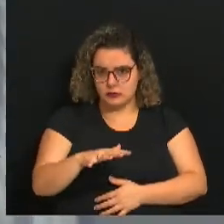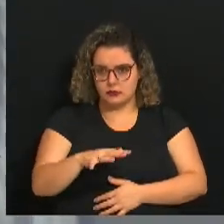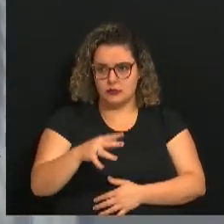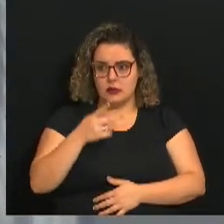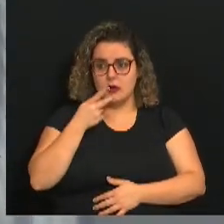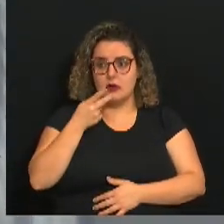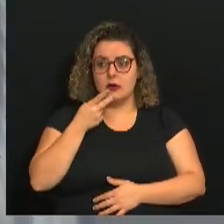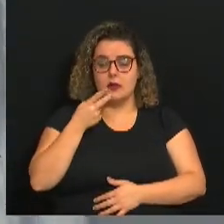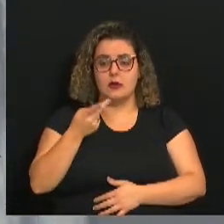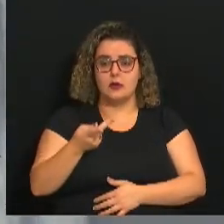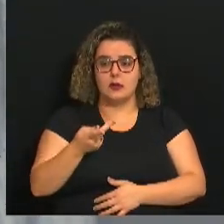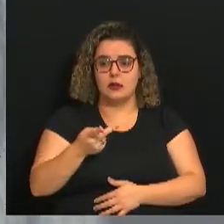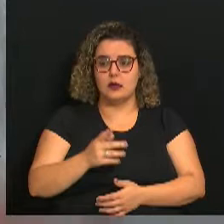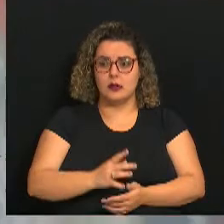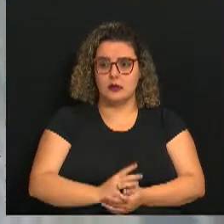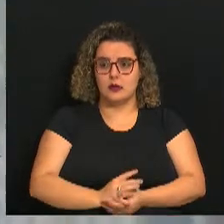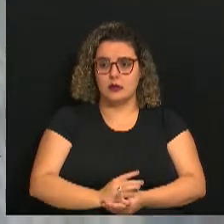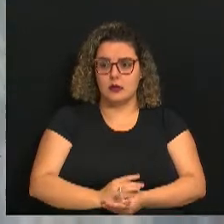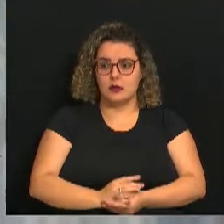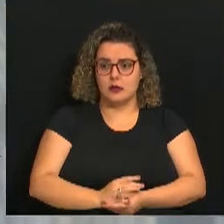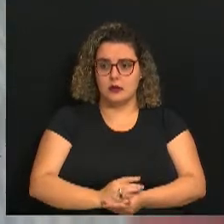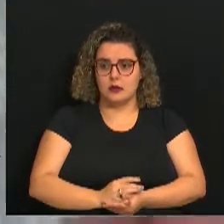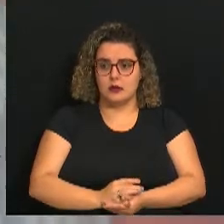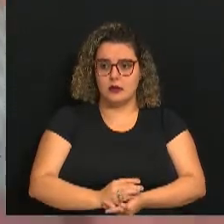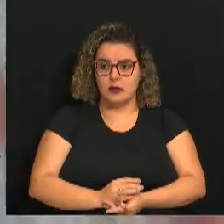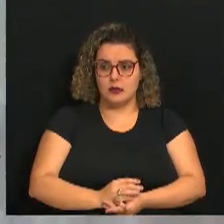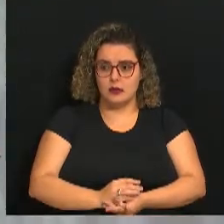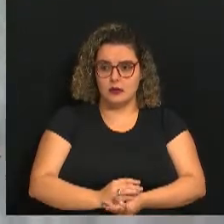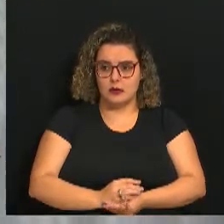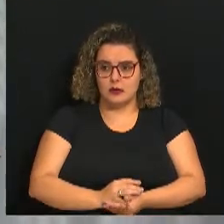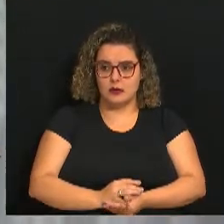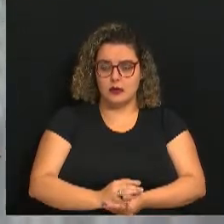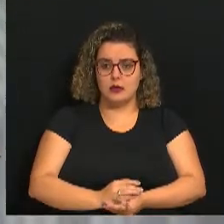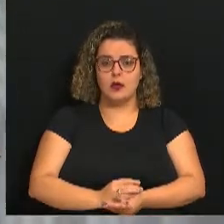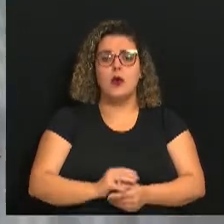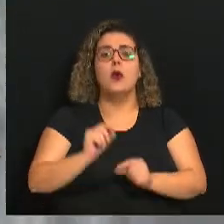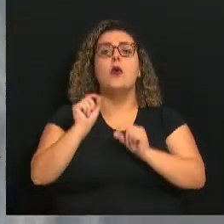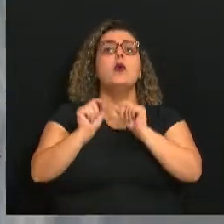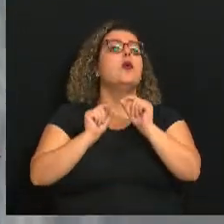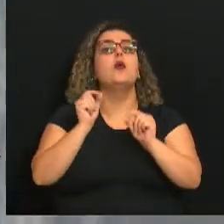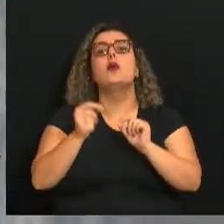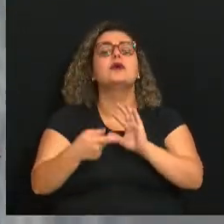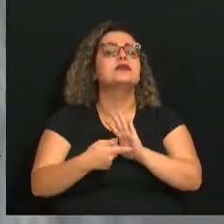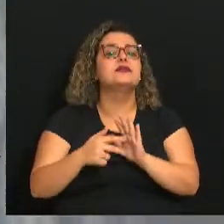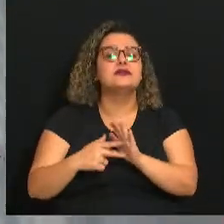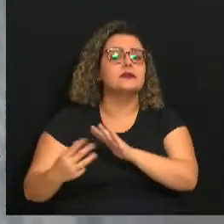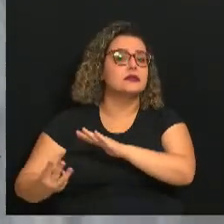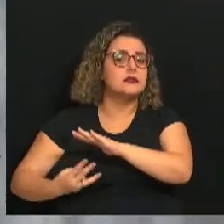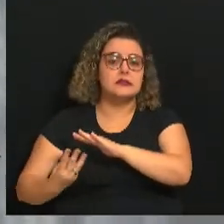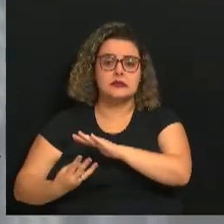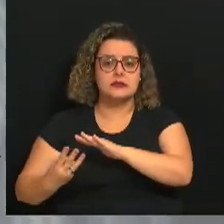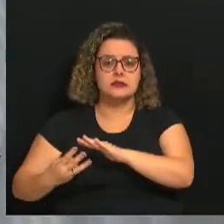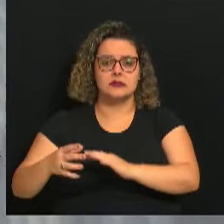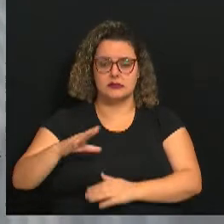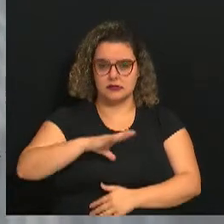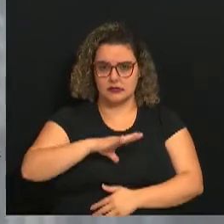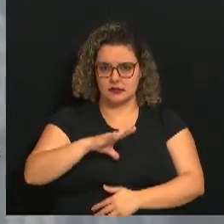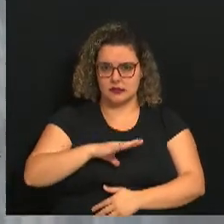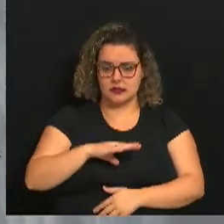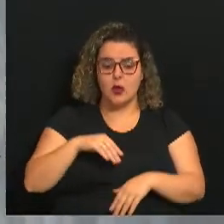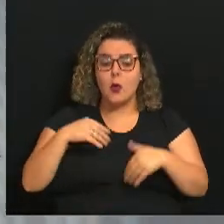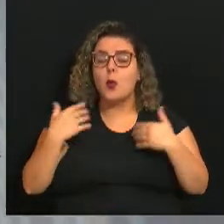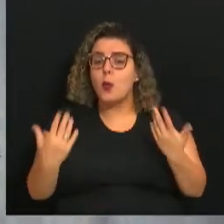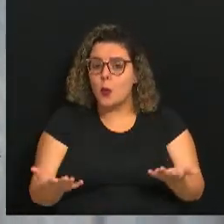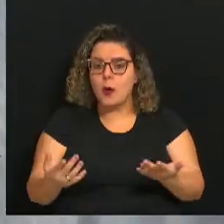assim, sobre o universo do que é terceirizado hoje na educação de Campinas. Quais são os setores